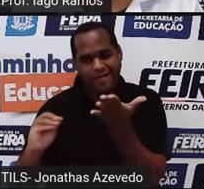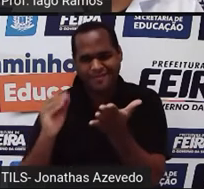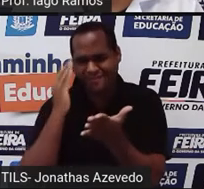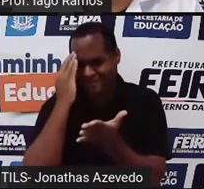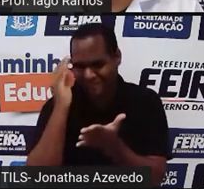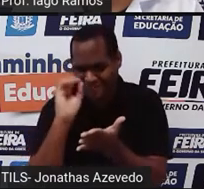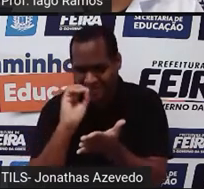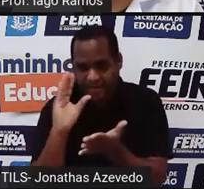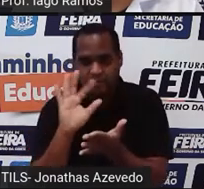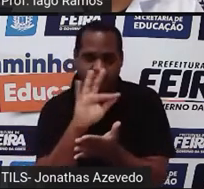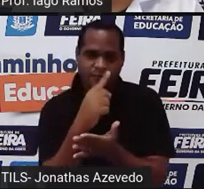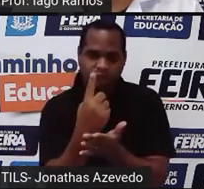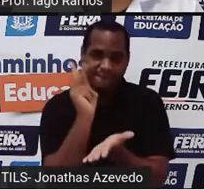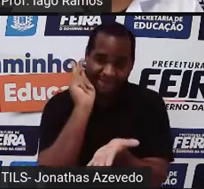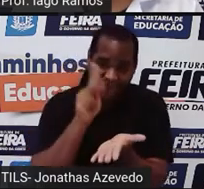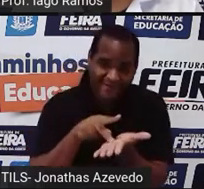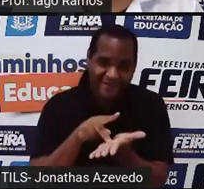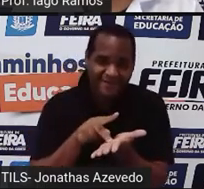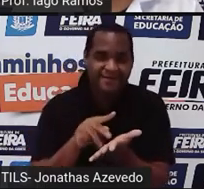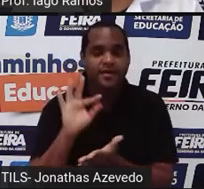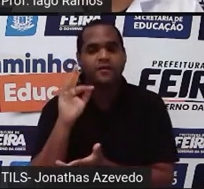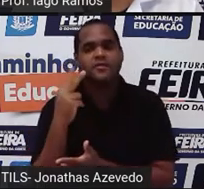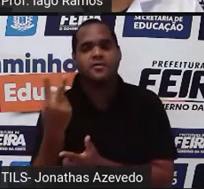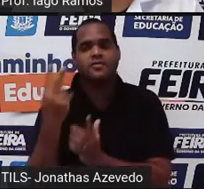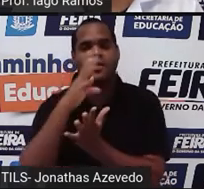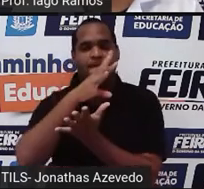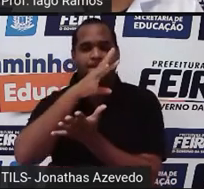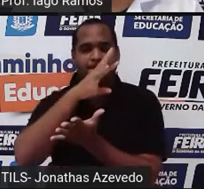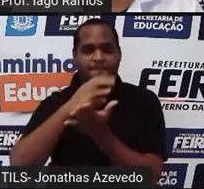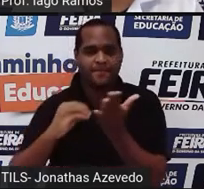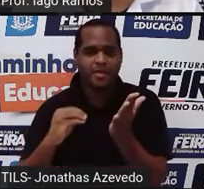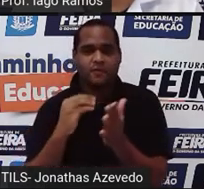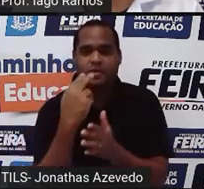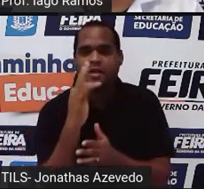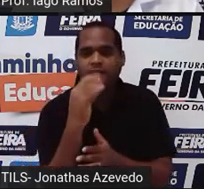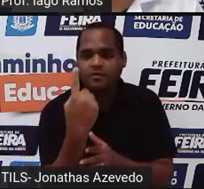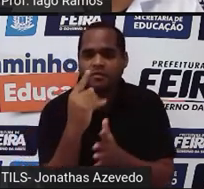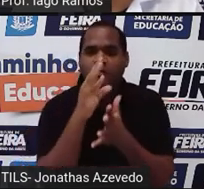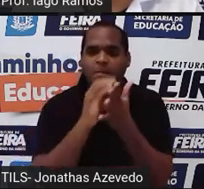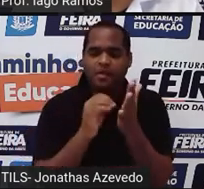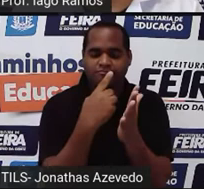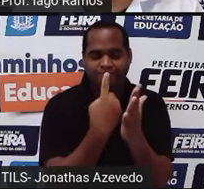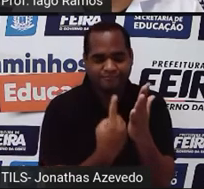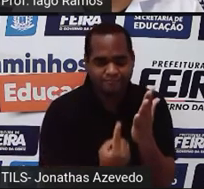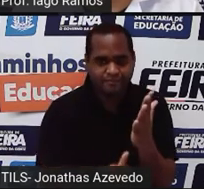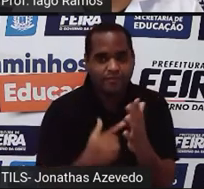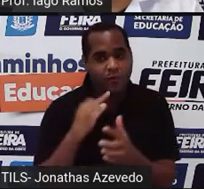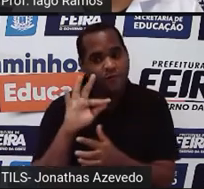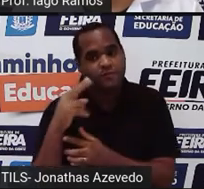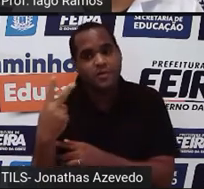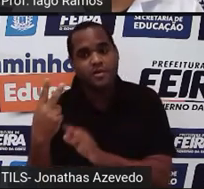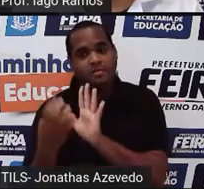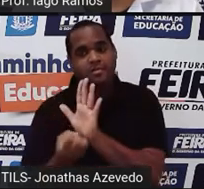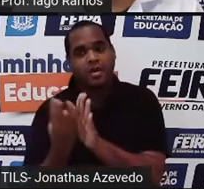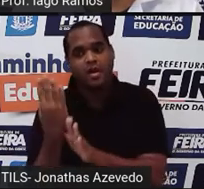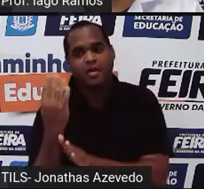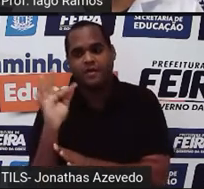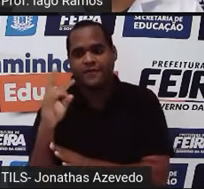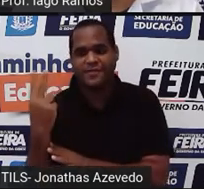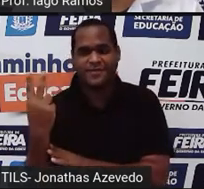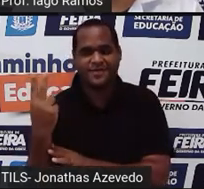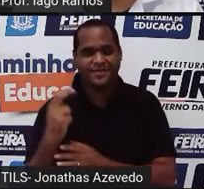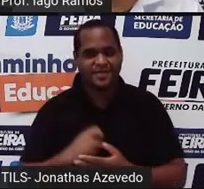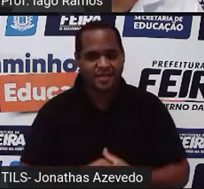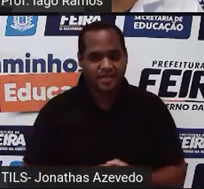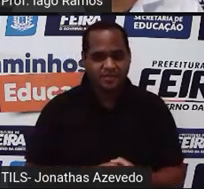Eu chamei essa de F1, que é a figura que eu pedi para você copiar no caderno, e a outra que apareceu é F2,